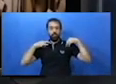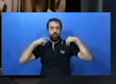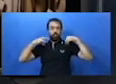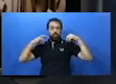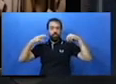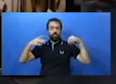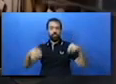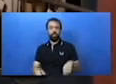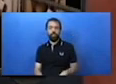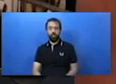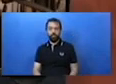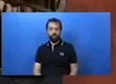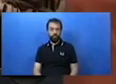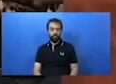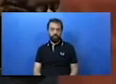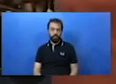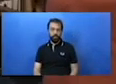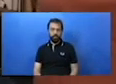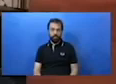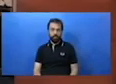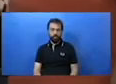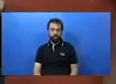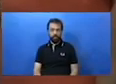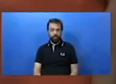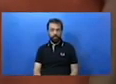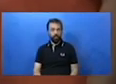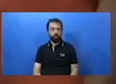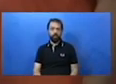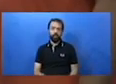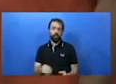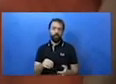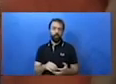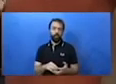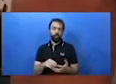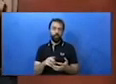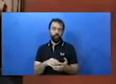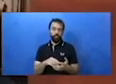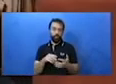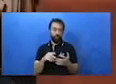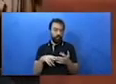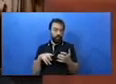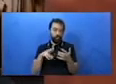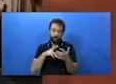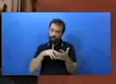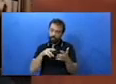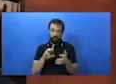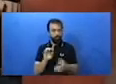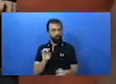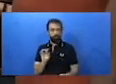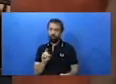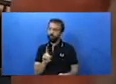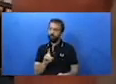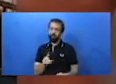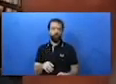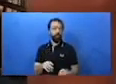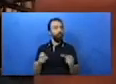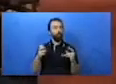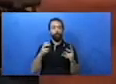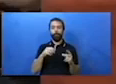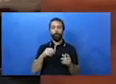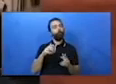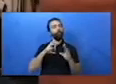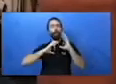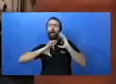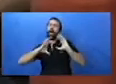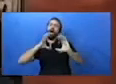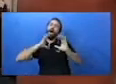tá bom? Estes não se destinavam à leitura, mas à recitação ou cantoria em público, muitas